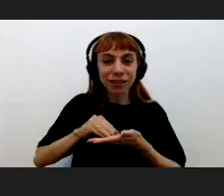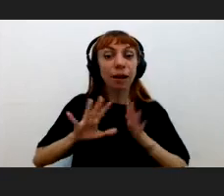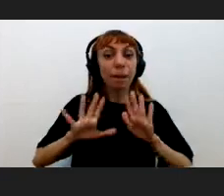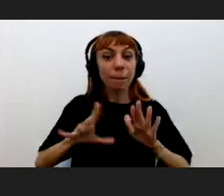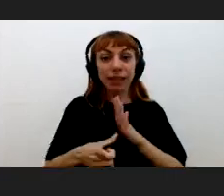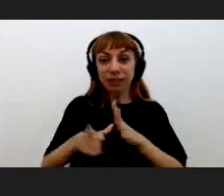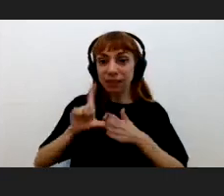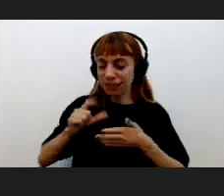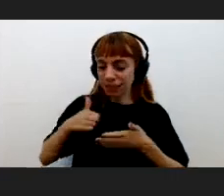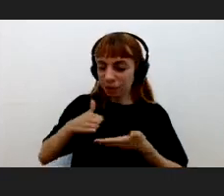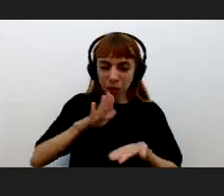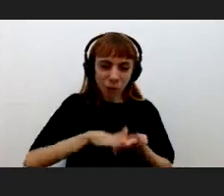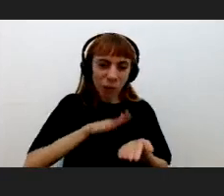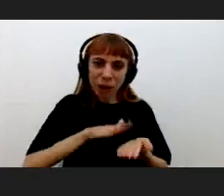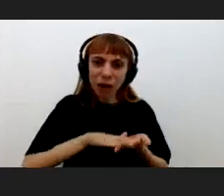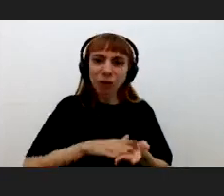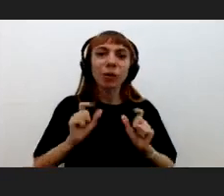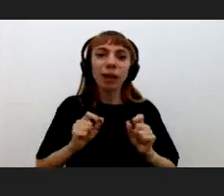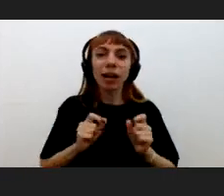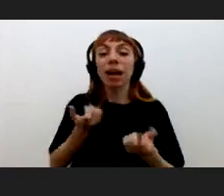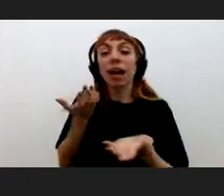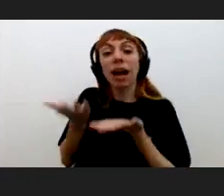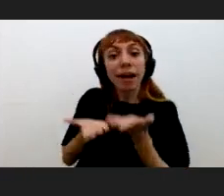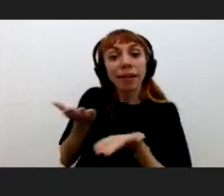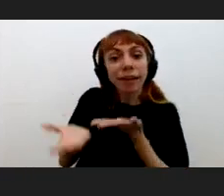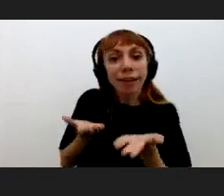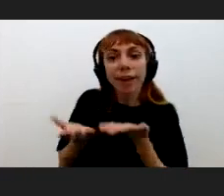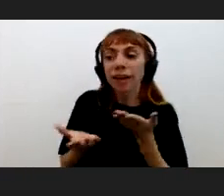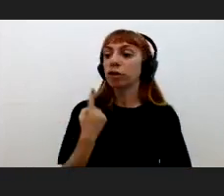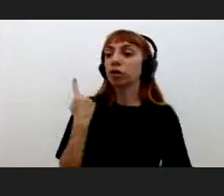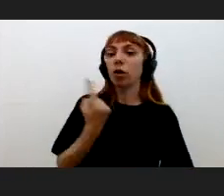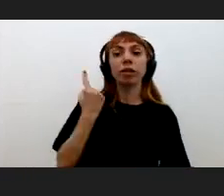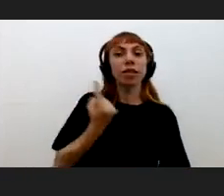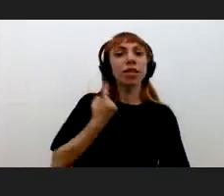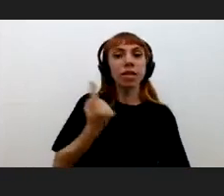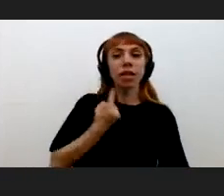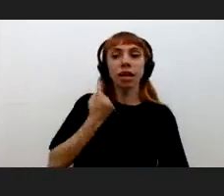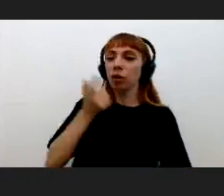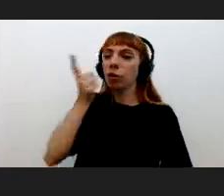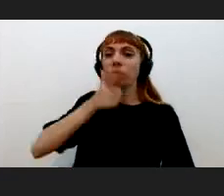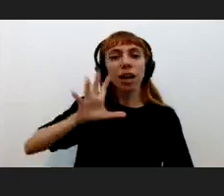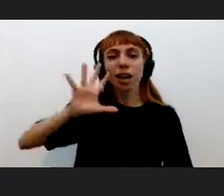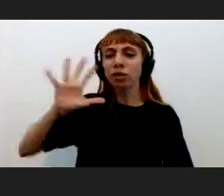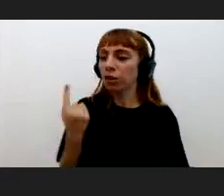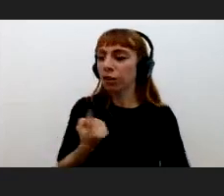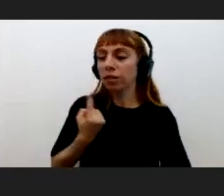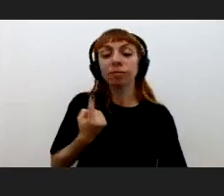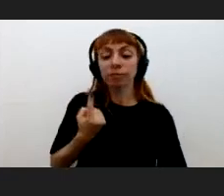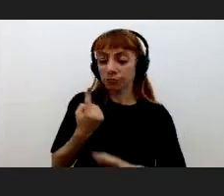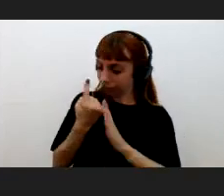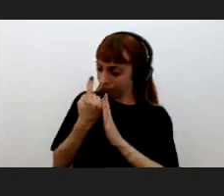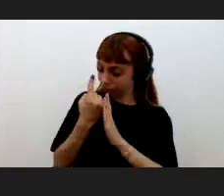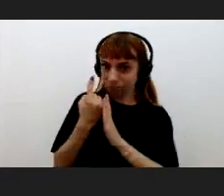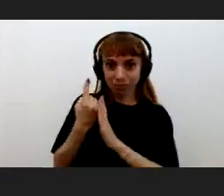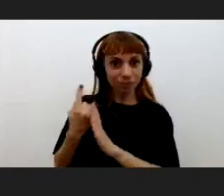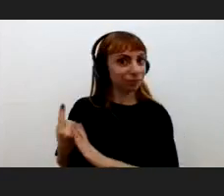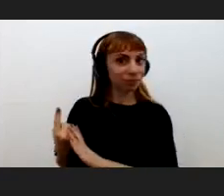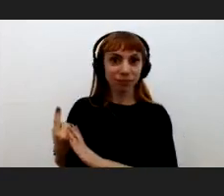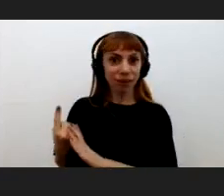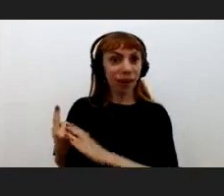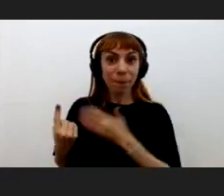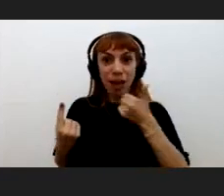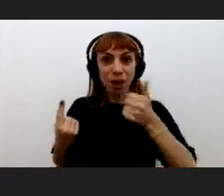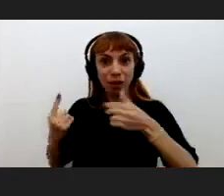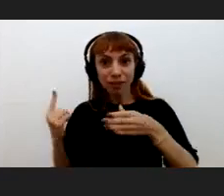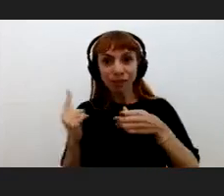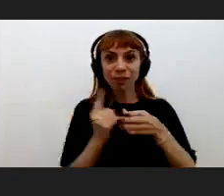acolher sozinha, talvez fosse muito melhor acolhido com outros grupos. Então, essa experiência foi bastante